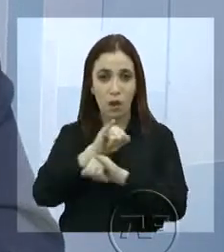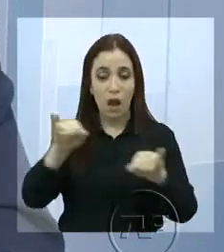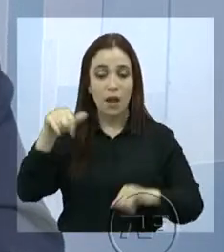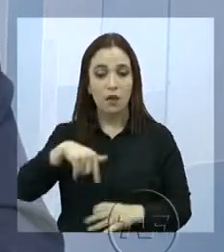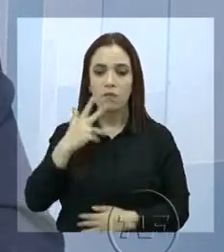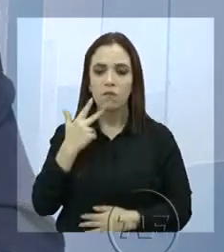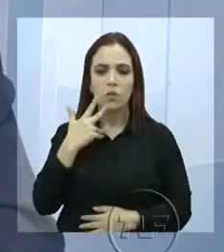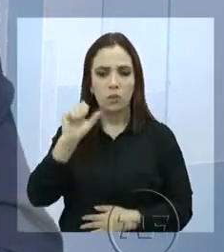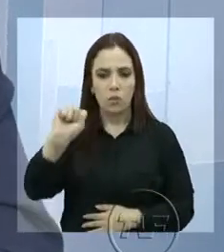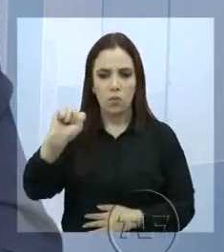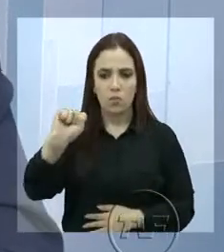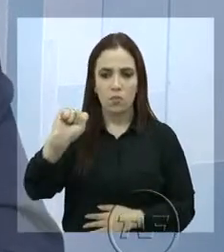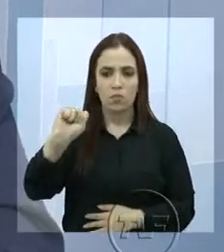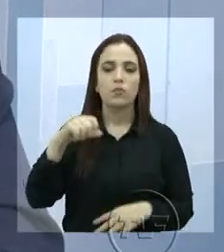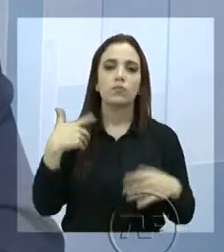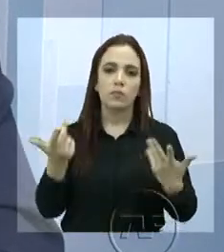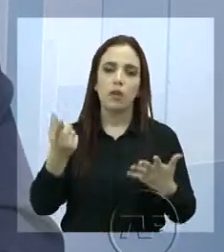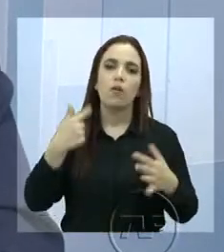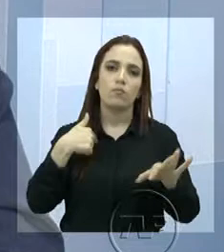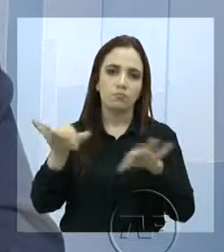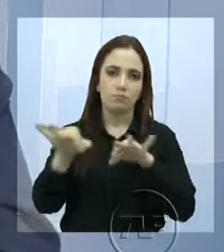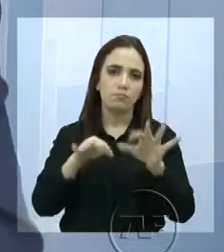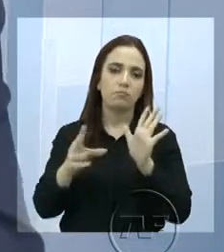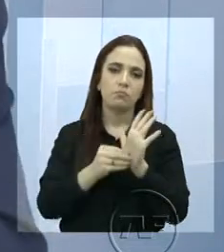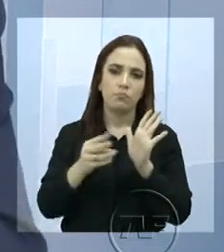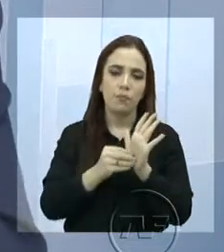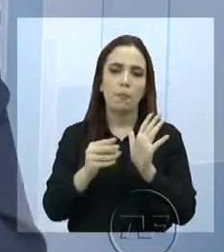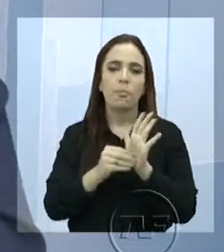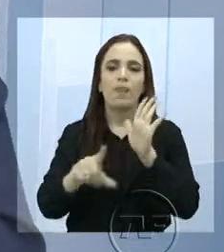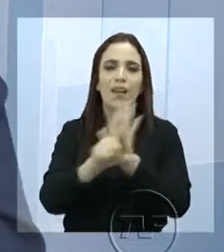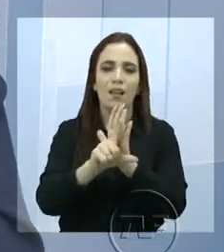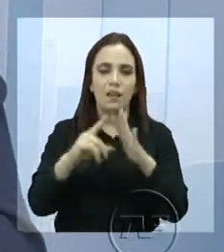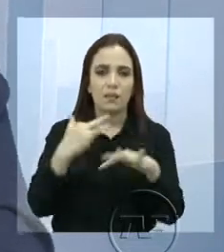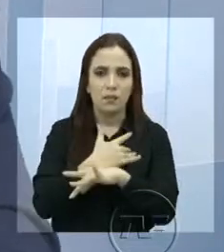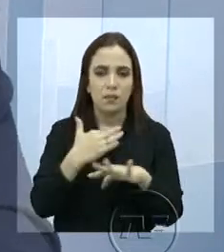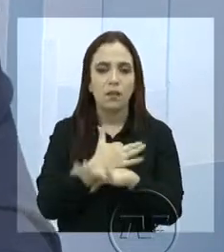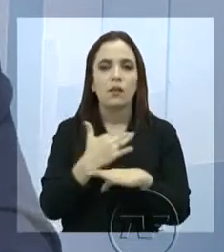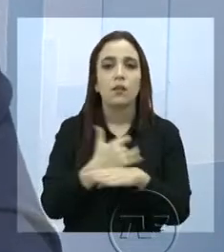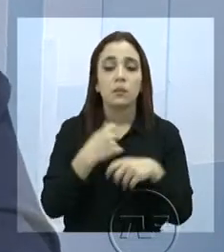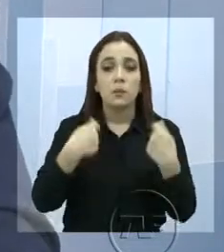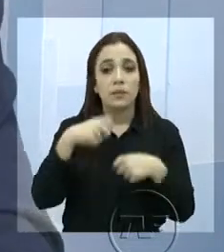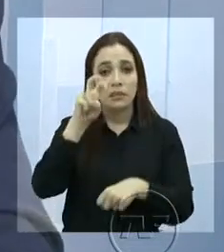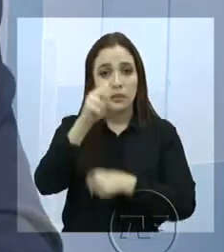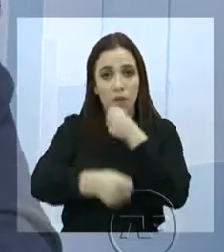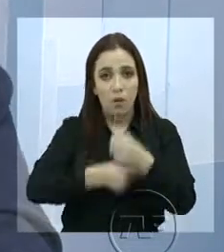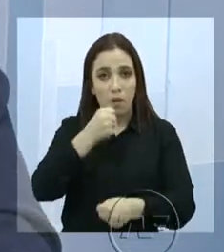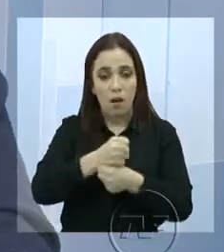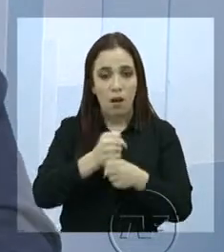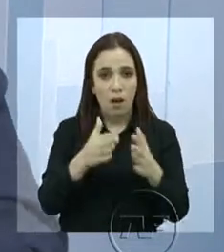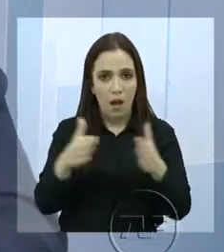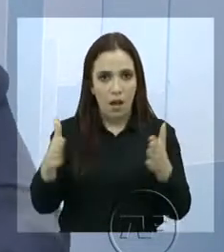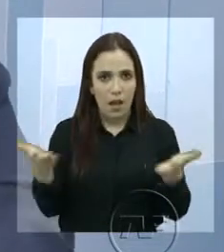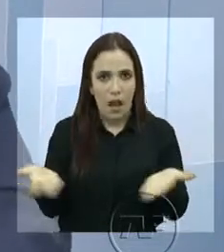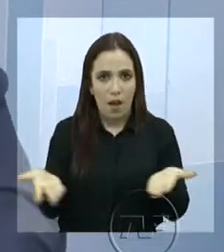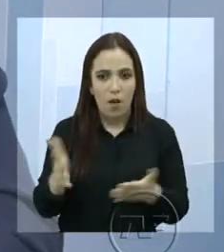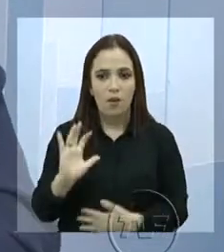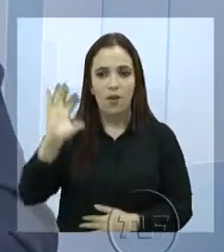8. Então, uma das emendas que a gente apresentou ao Código da Cidade é que em 5 anos, então não é algo